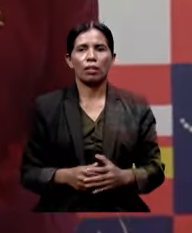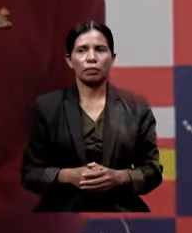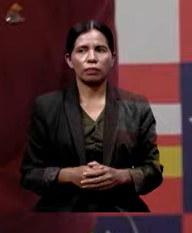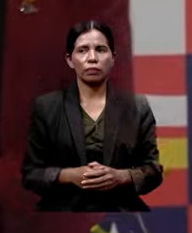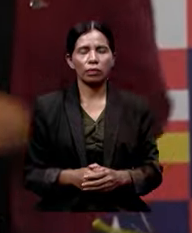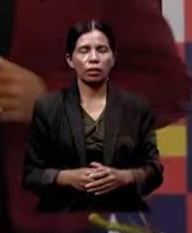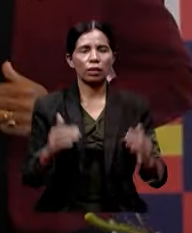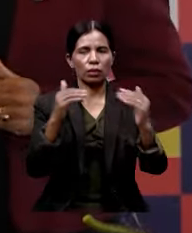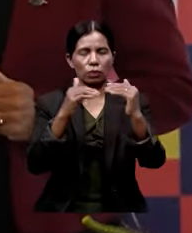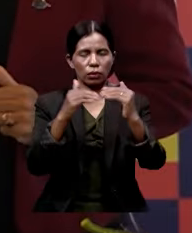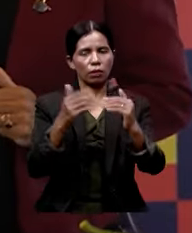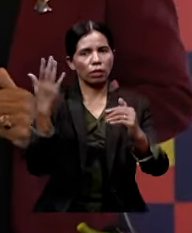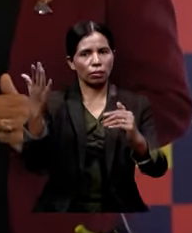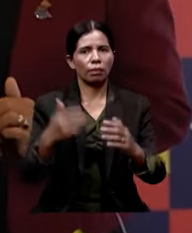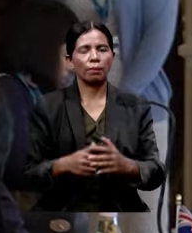cimeira